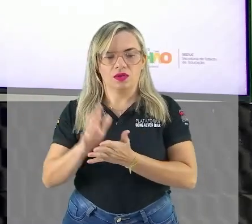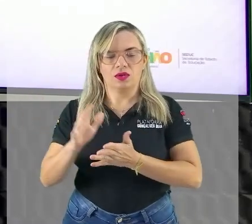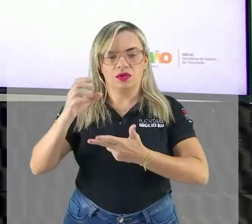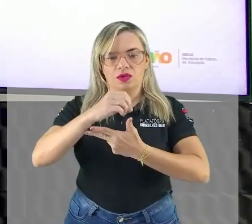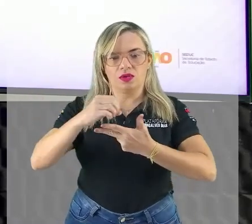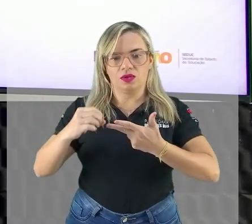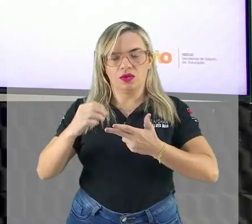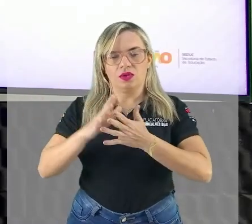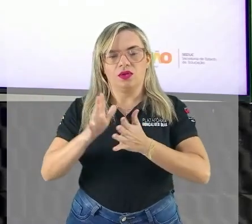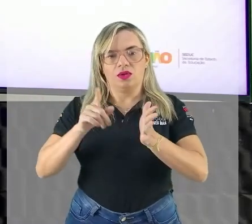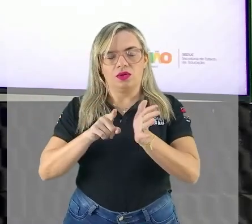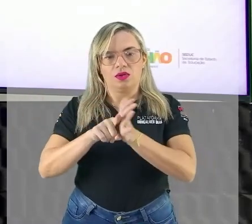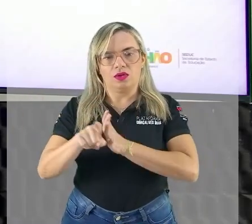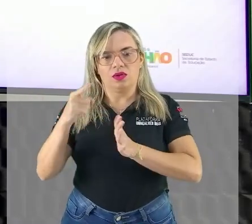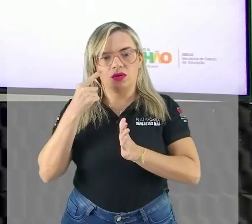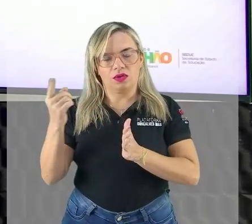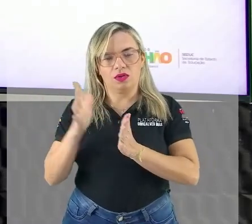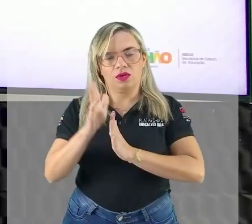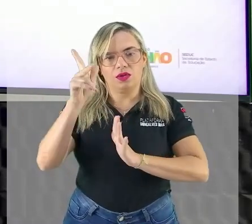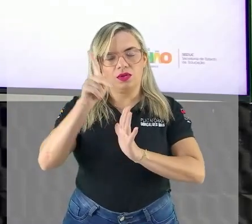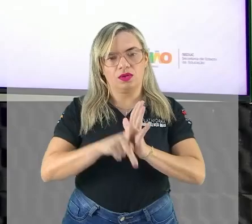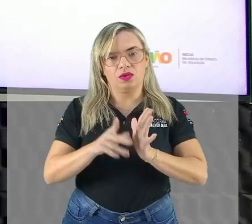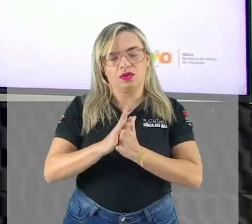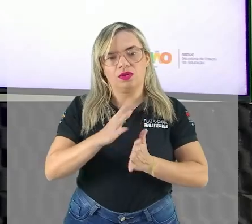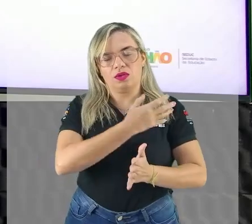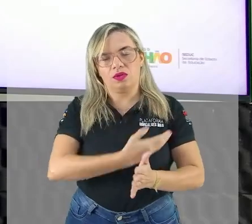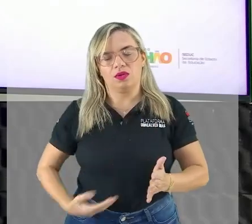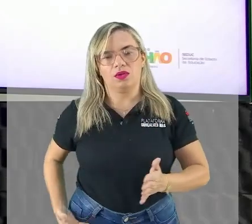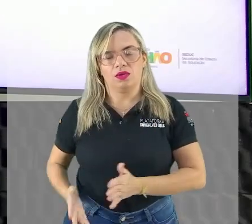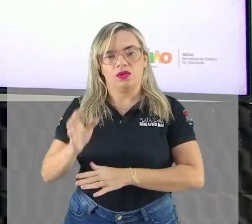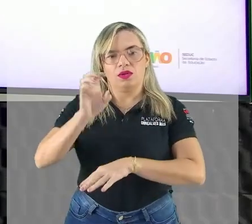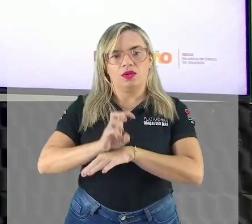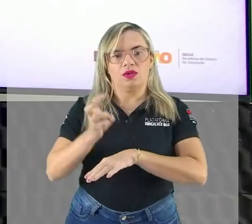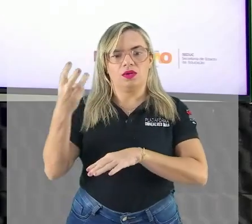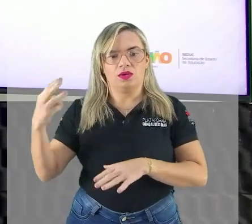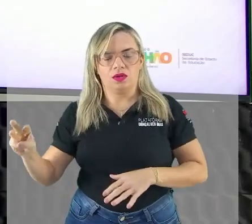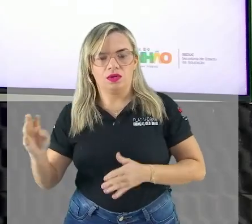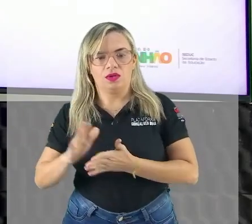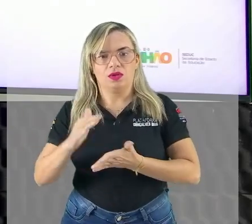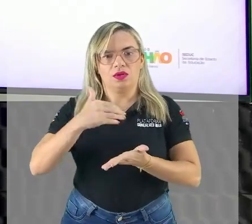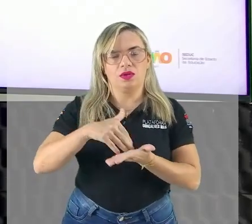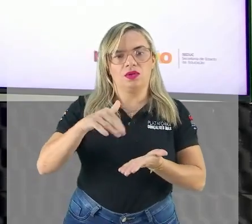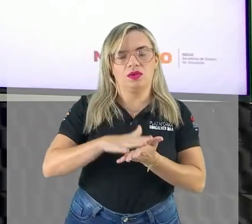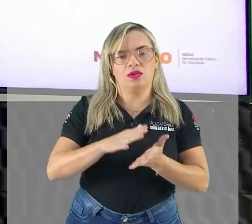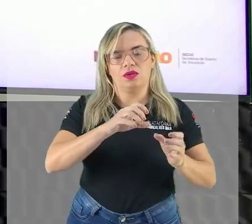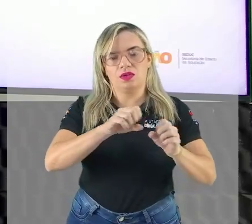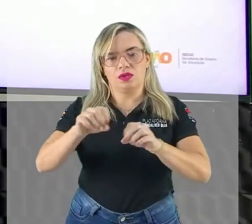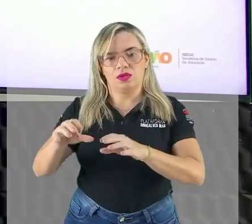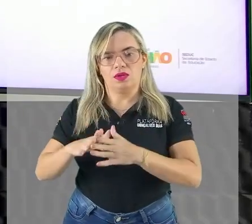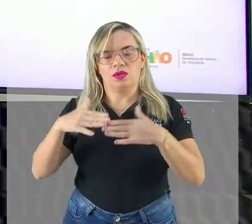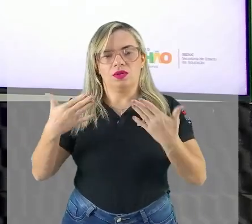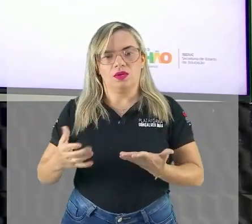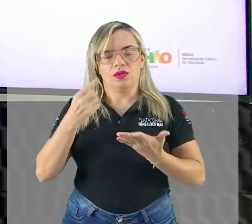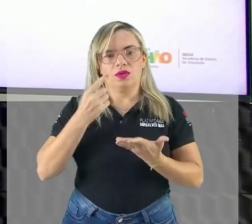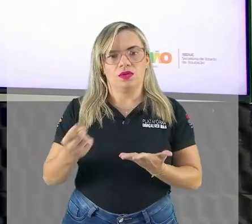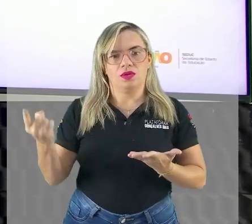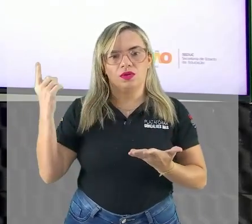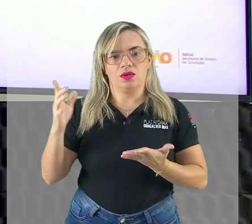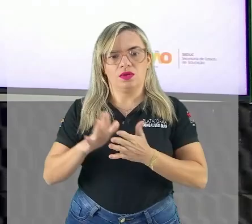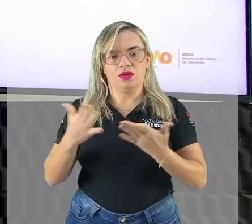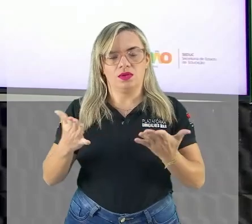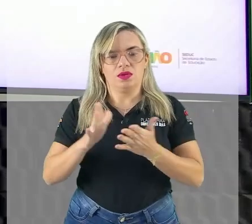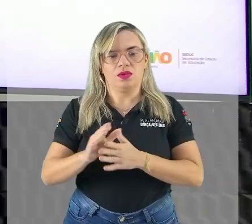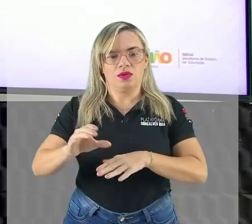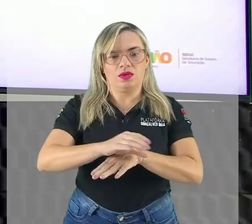base questões neste projeto do Governo do Estado do Maranhão, através da Secretaria Estadual de Educação, o